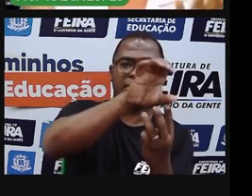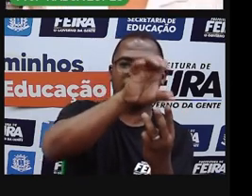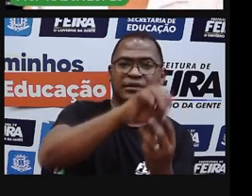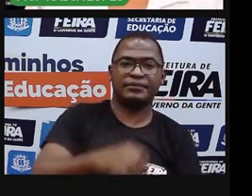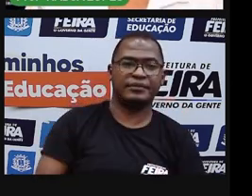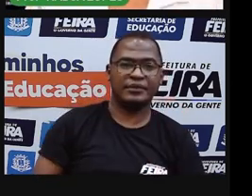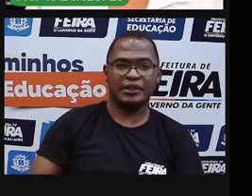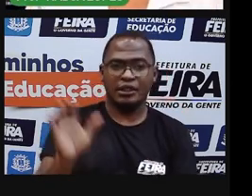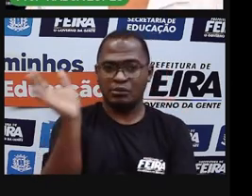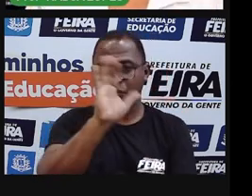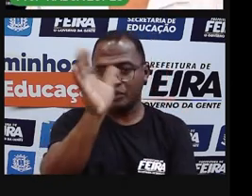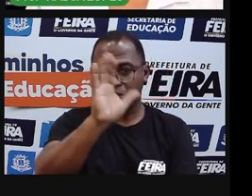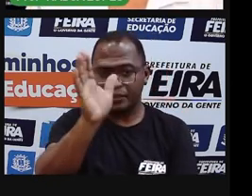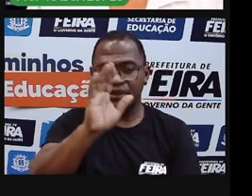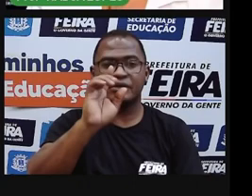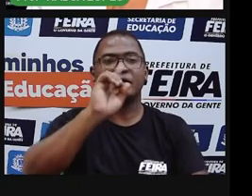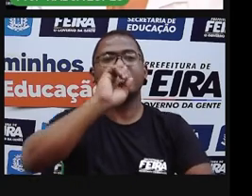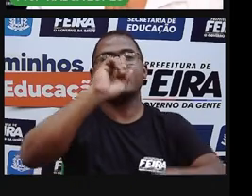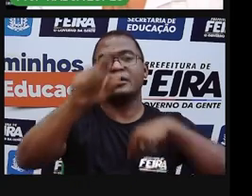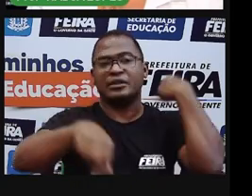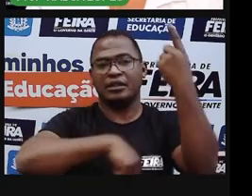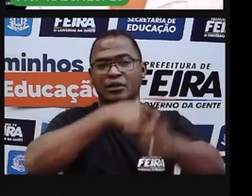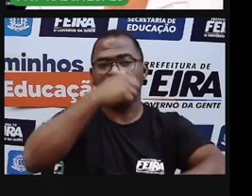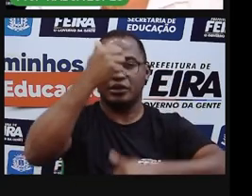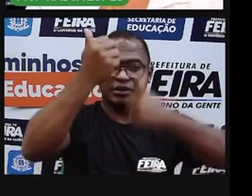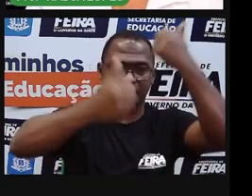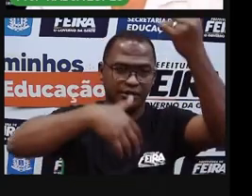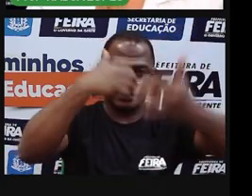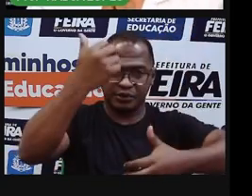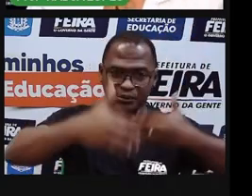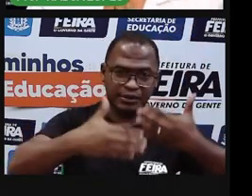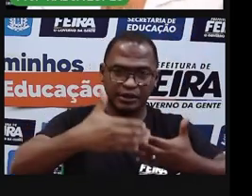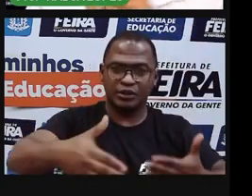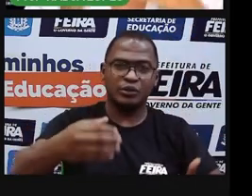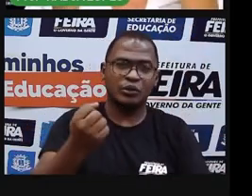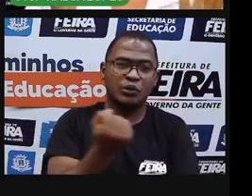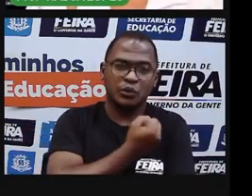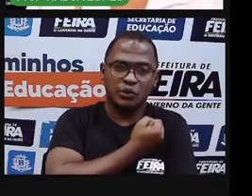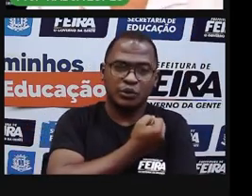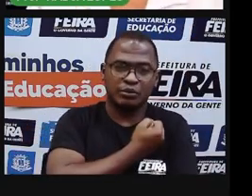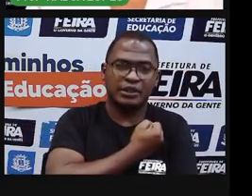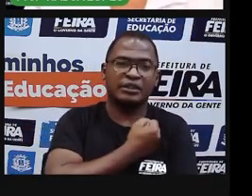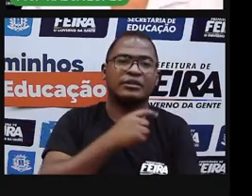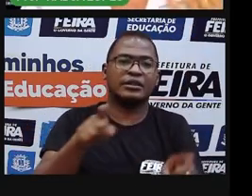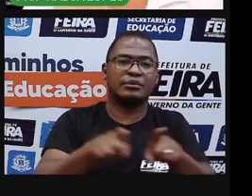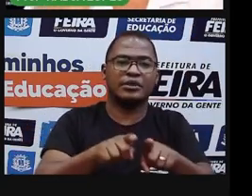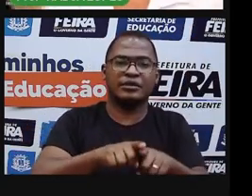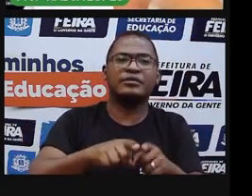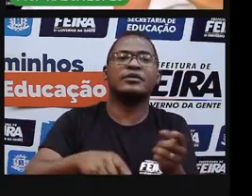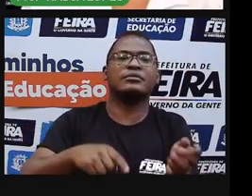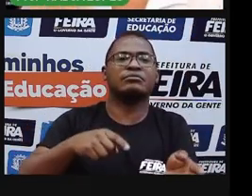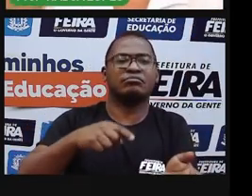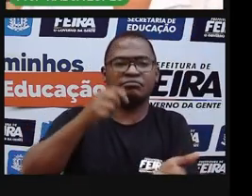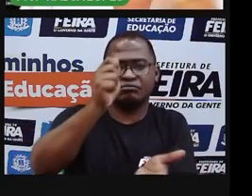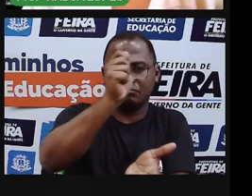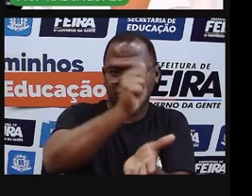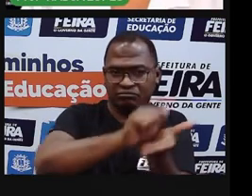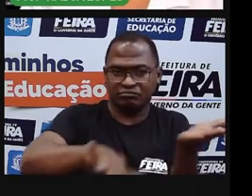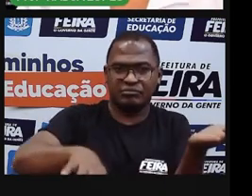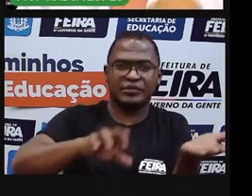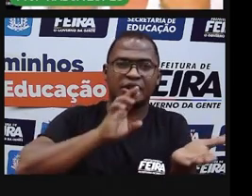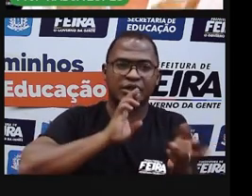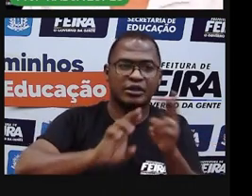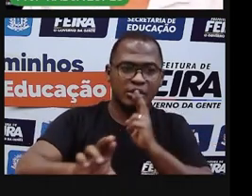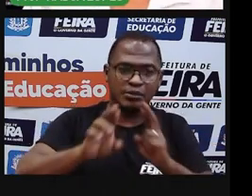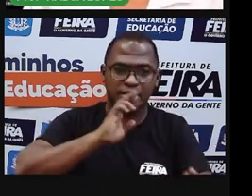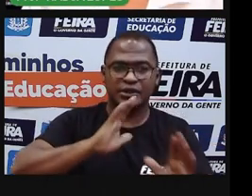nas próximas aulas a gente continua esse trabalho com sistemas de numeração vamos passar algumas atividades para prestarem respondendo aí na